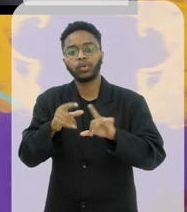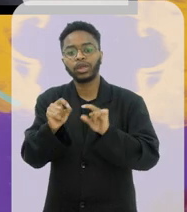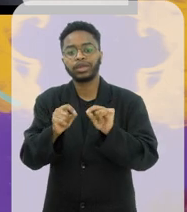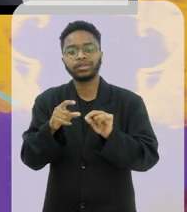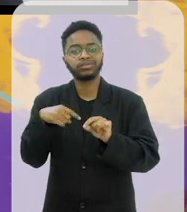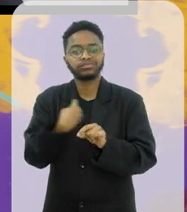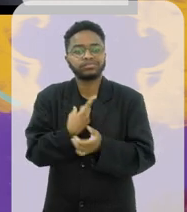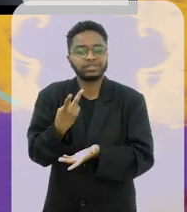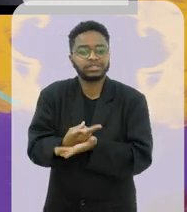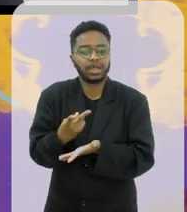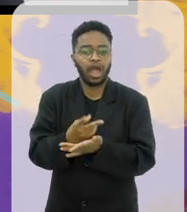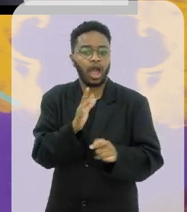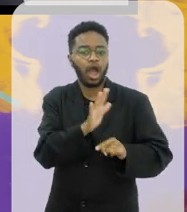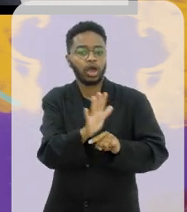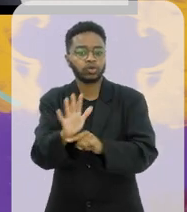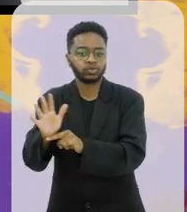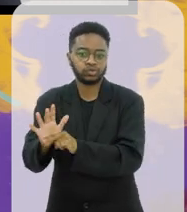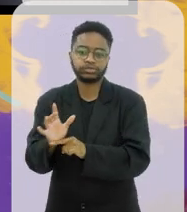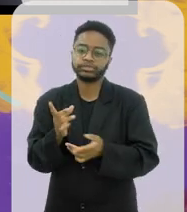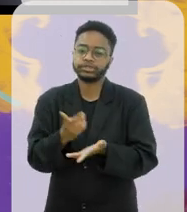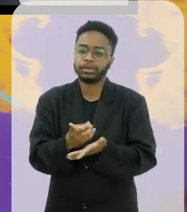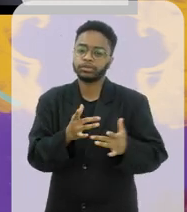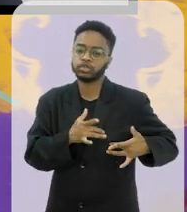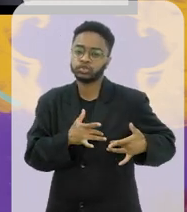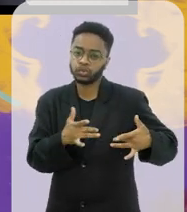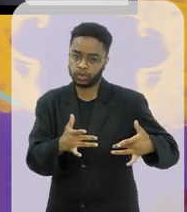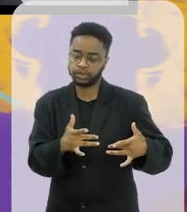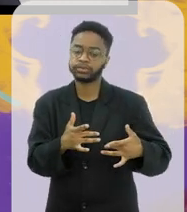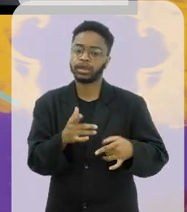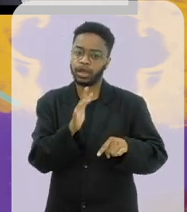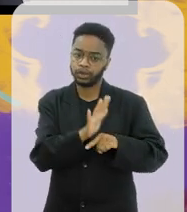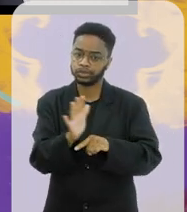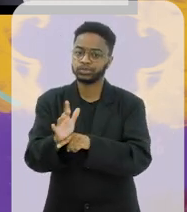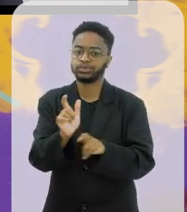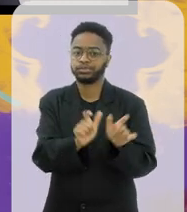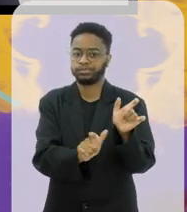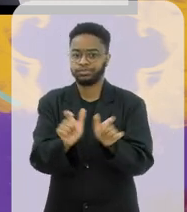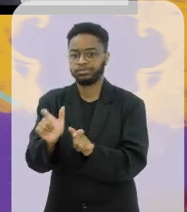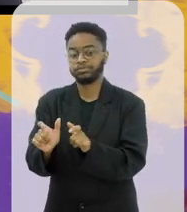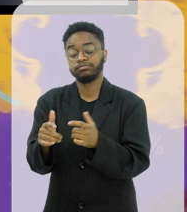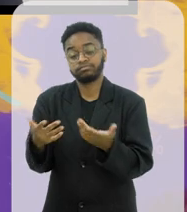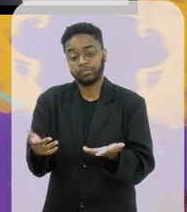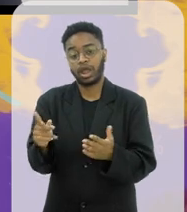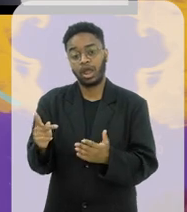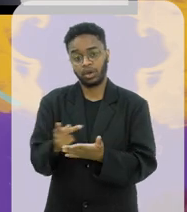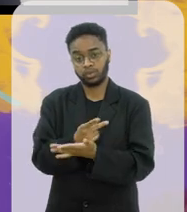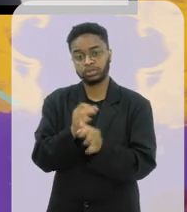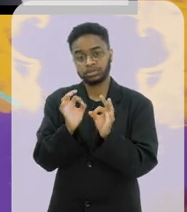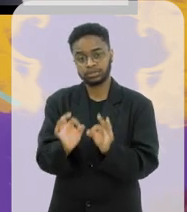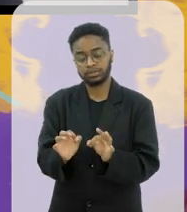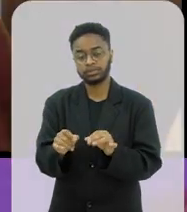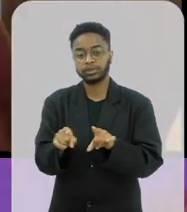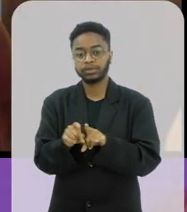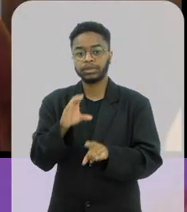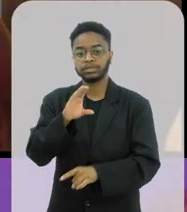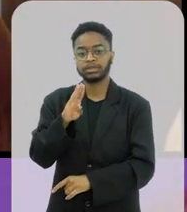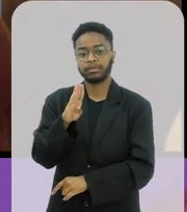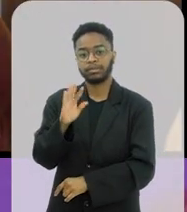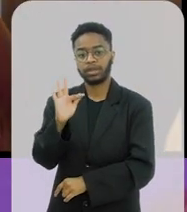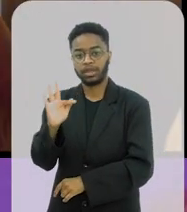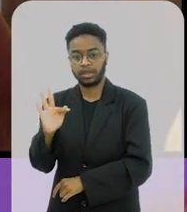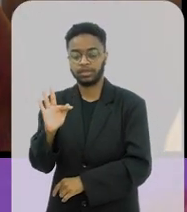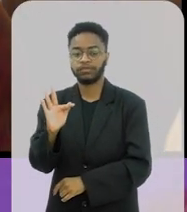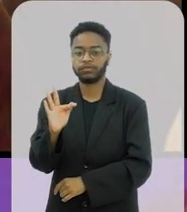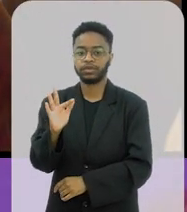de ajudar o próximo. A própria solidário, CBF, né? Também, somos solidários, né? Isso tem acontecido. A própria